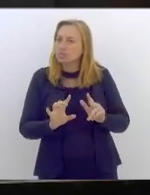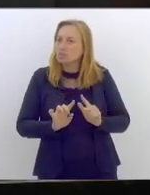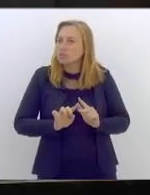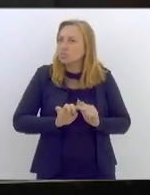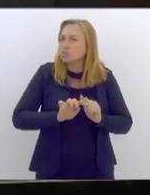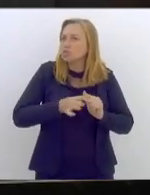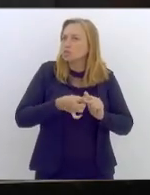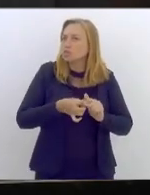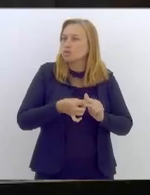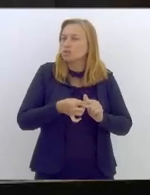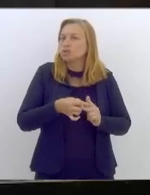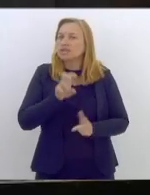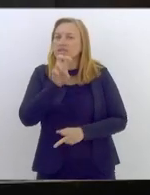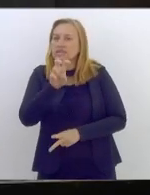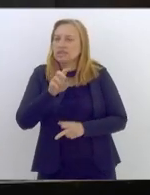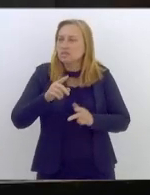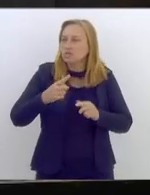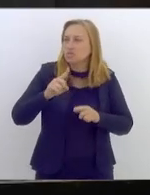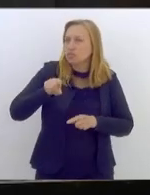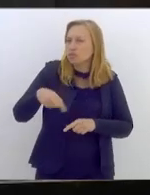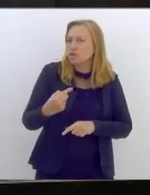recomposição de